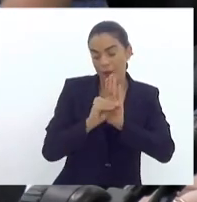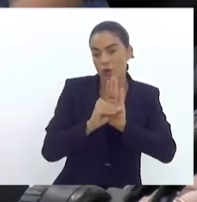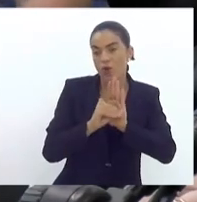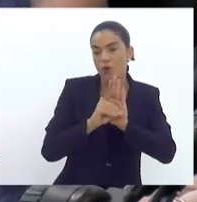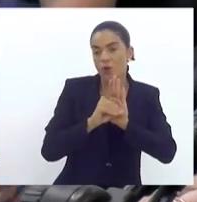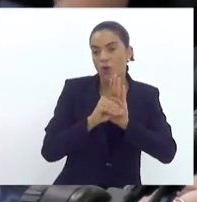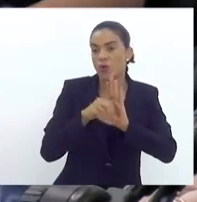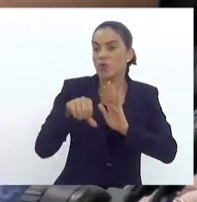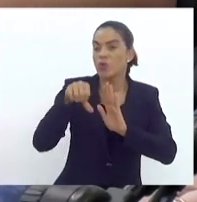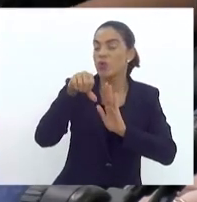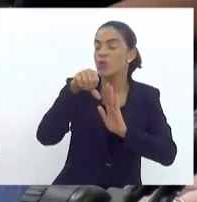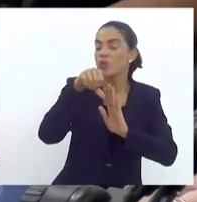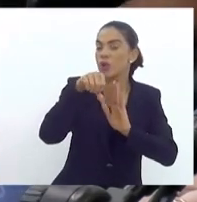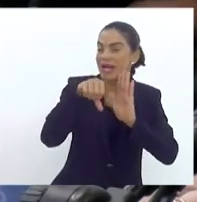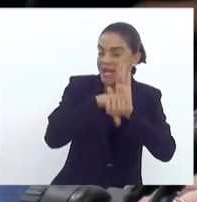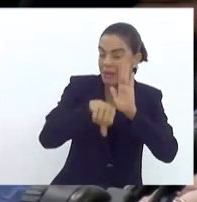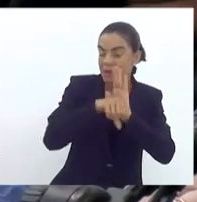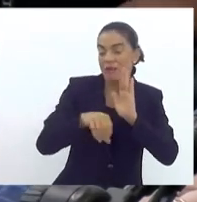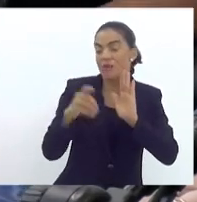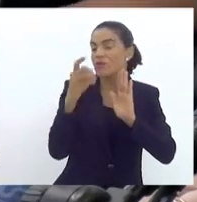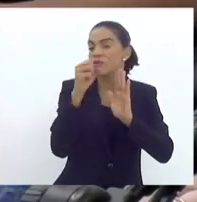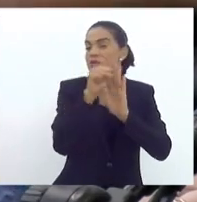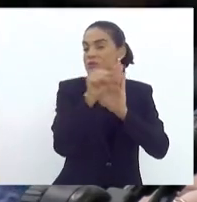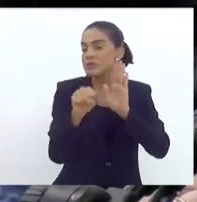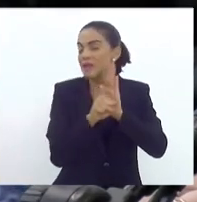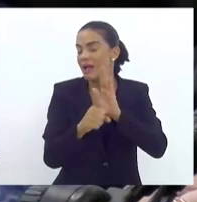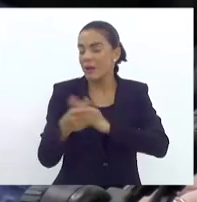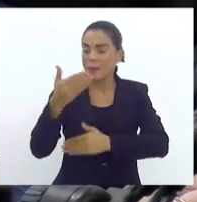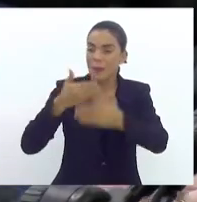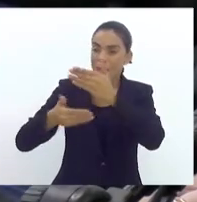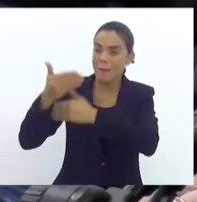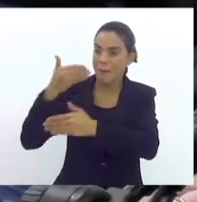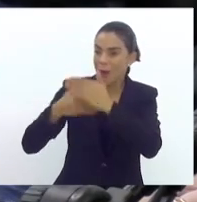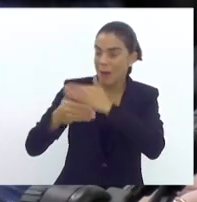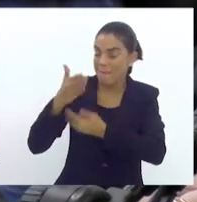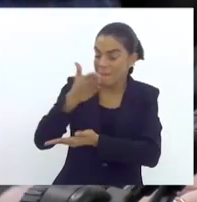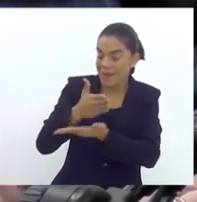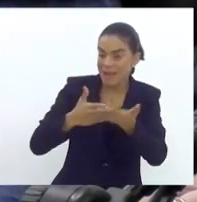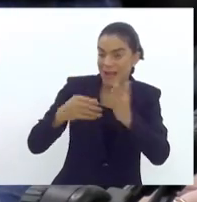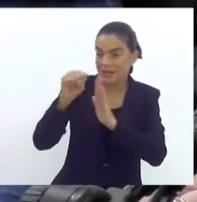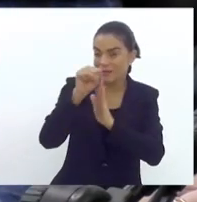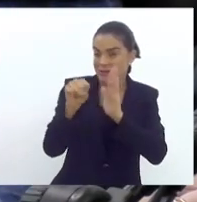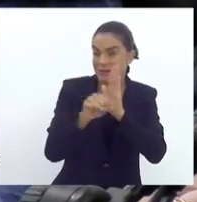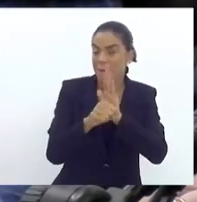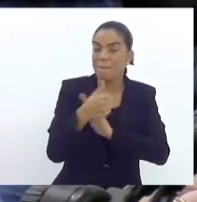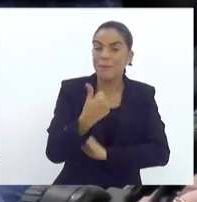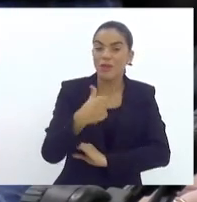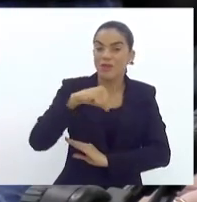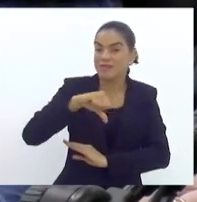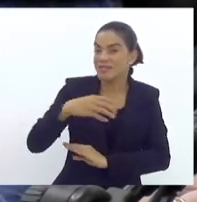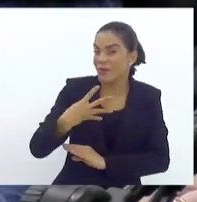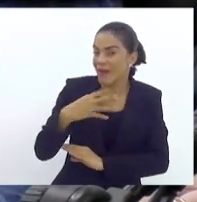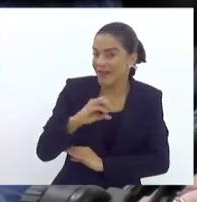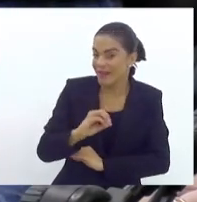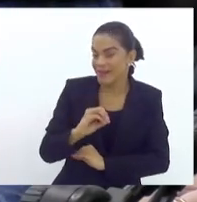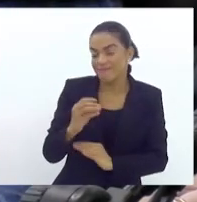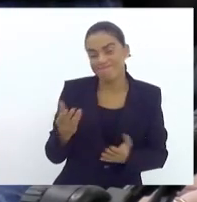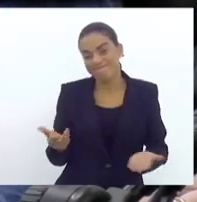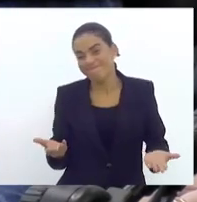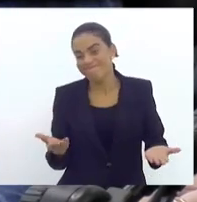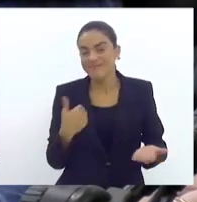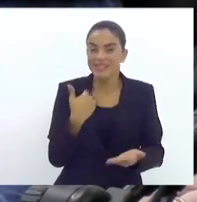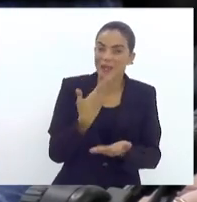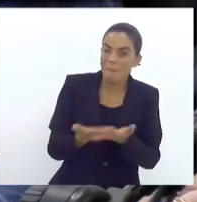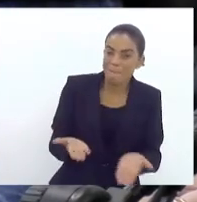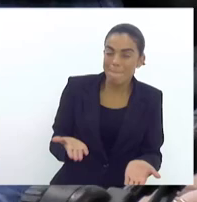um código penal do século passado e pior da primeira passado que é de 1940 né e a gente perde